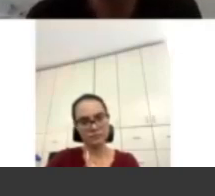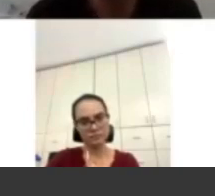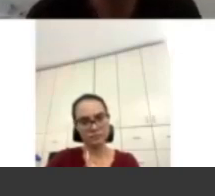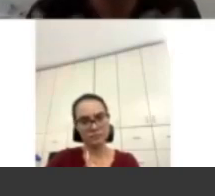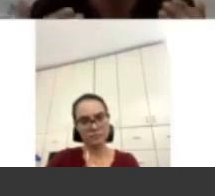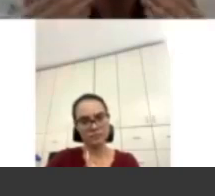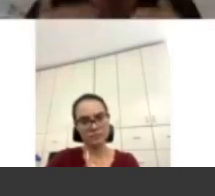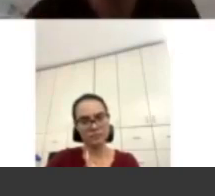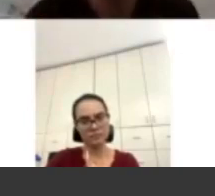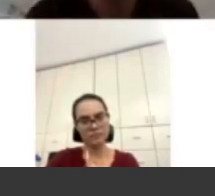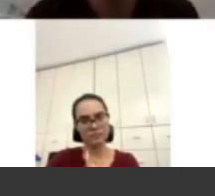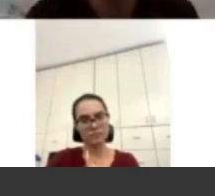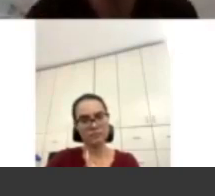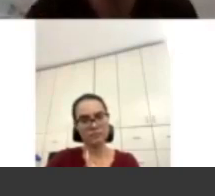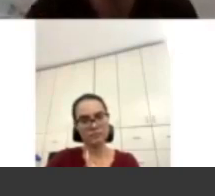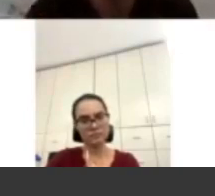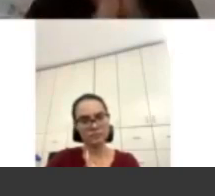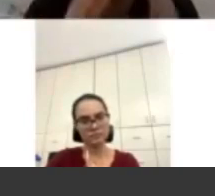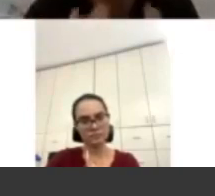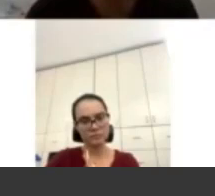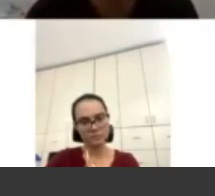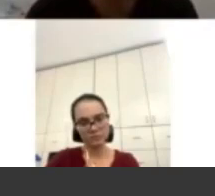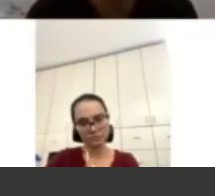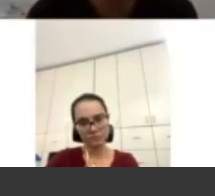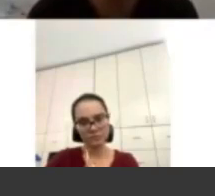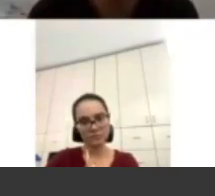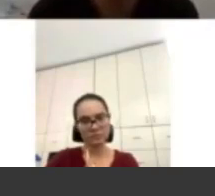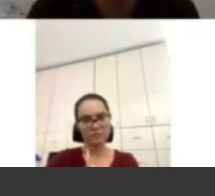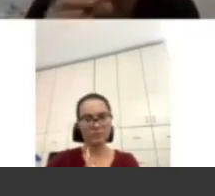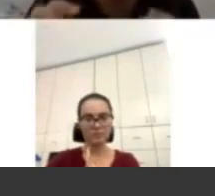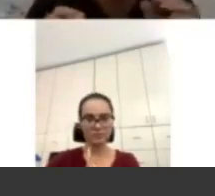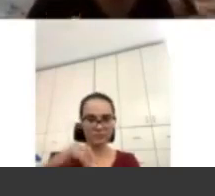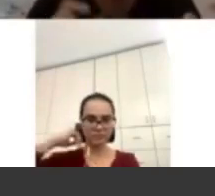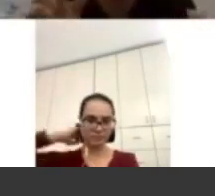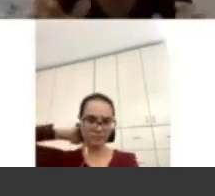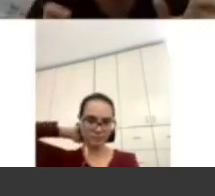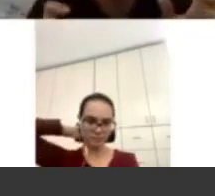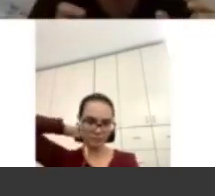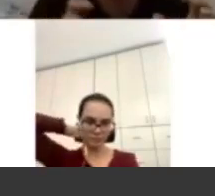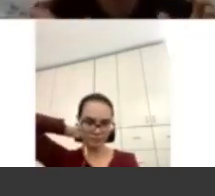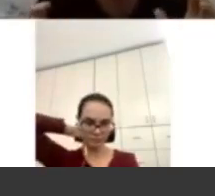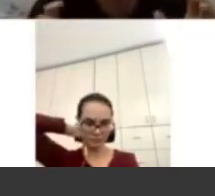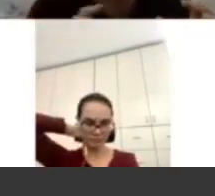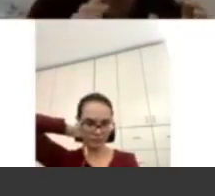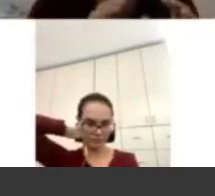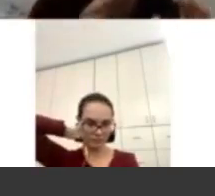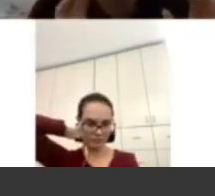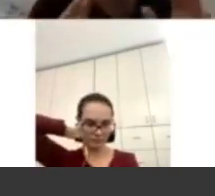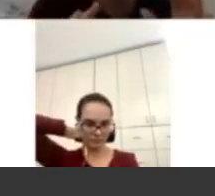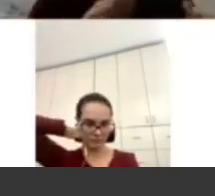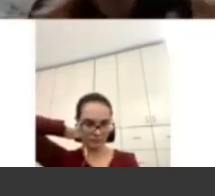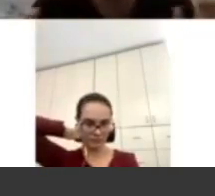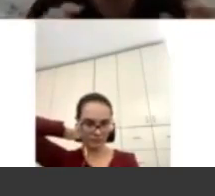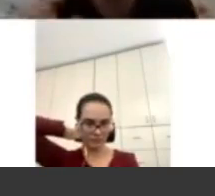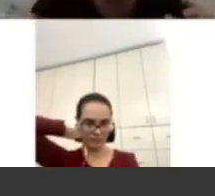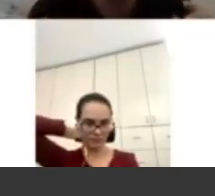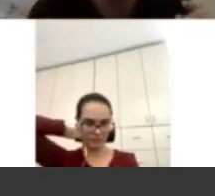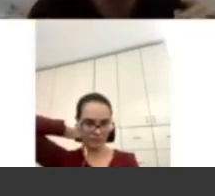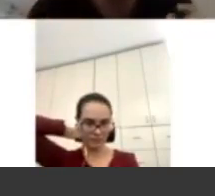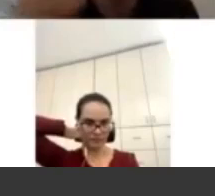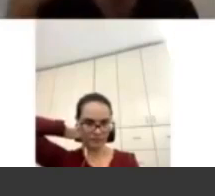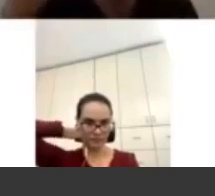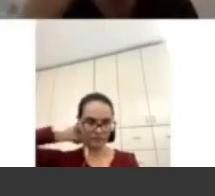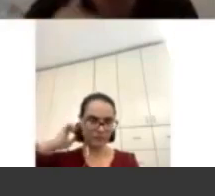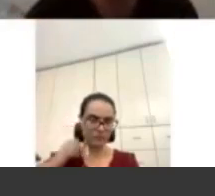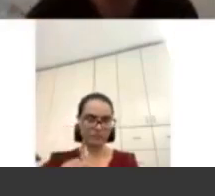PAC, mas tem essa estruturação algorítmica, né, como se fosse uma árvore decisória, que a gente tem uma certa variedade de